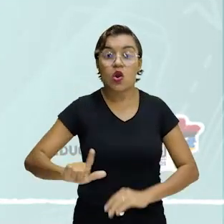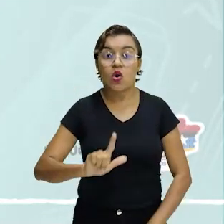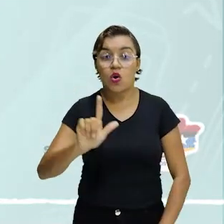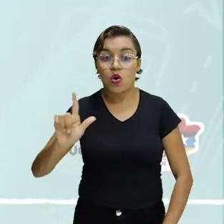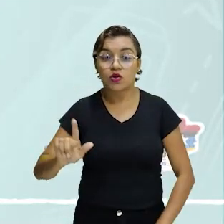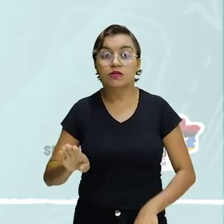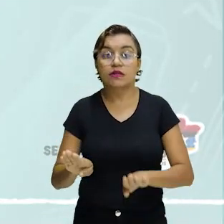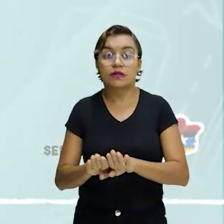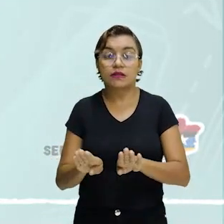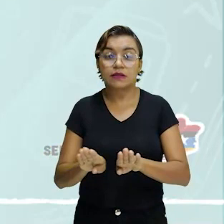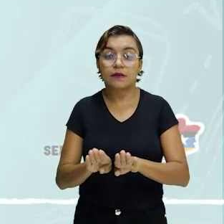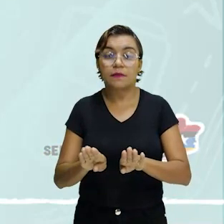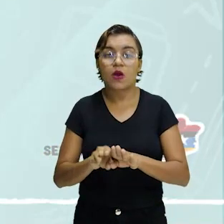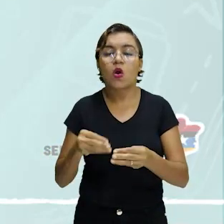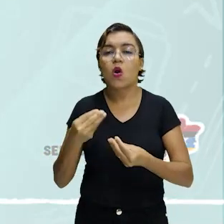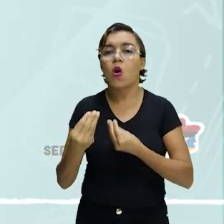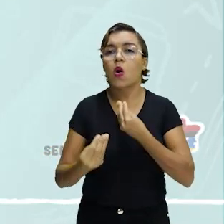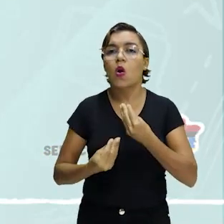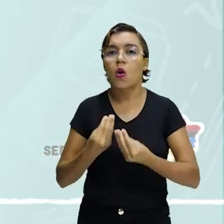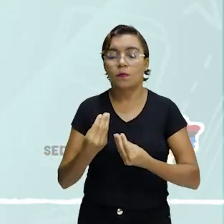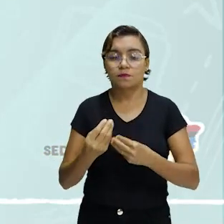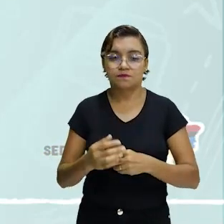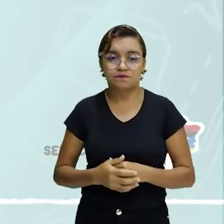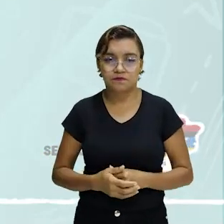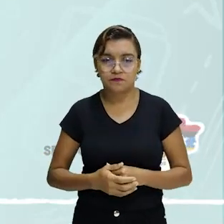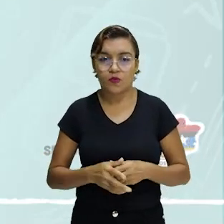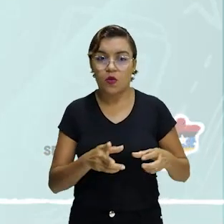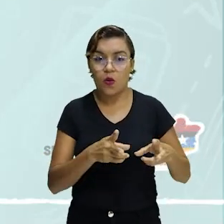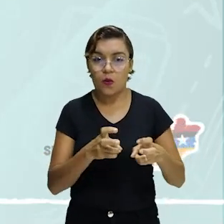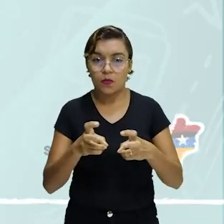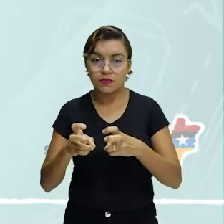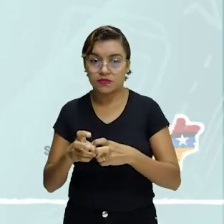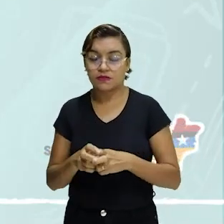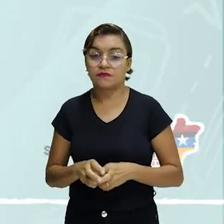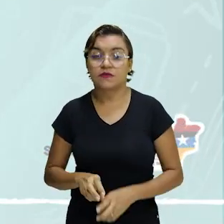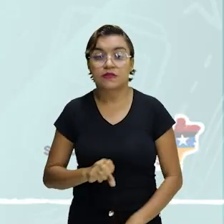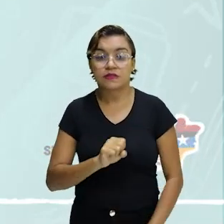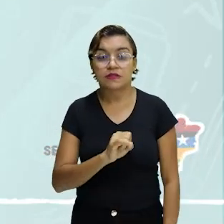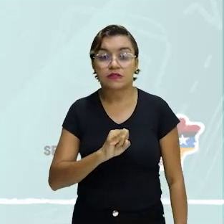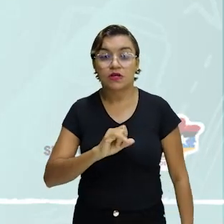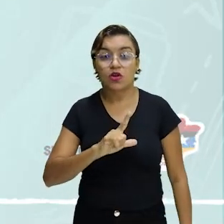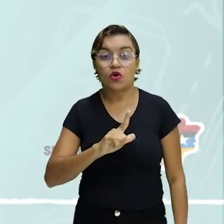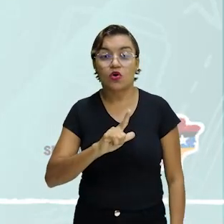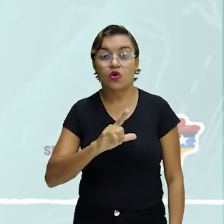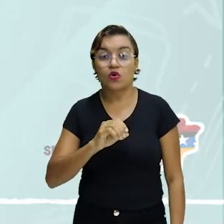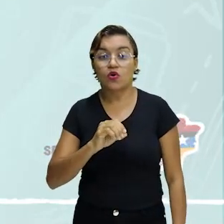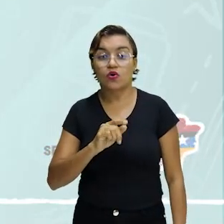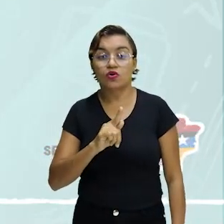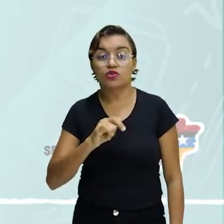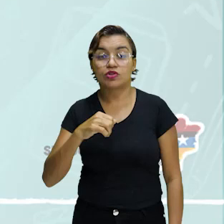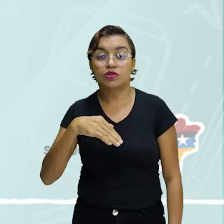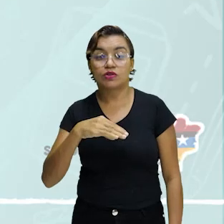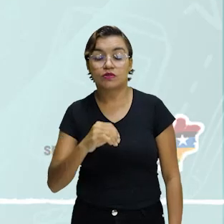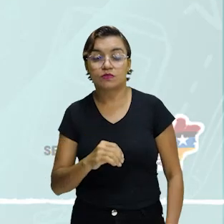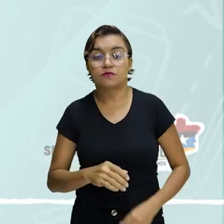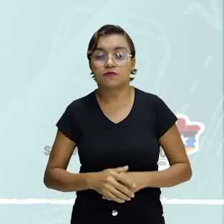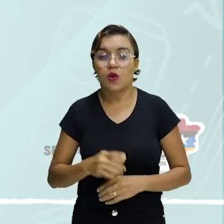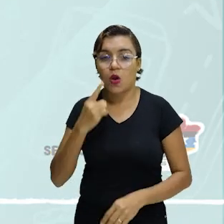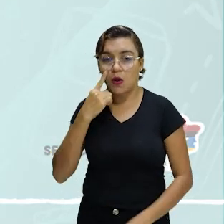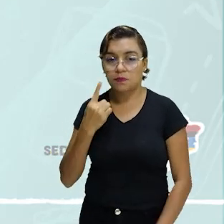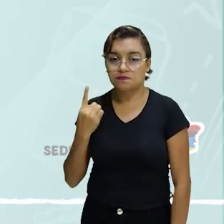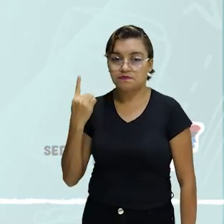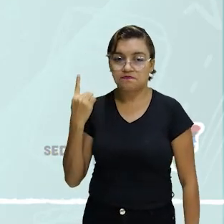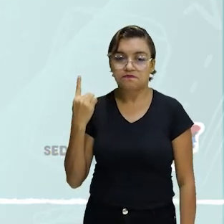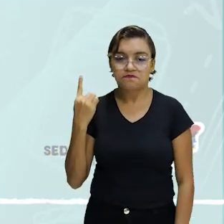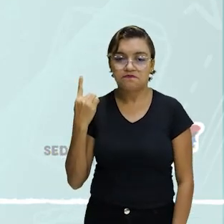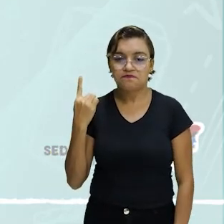destas regras. Então, veja só. Observe o silogismo. O cão ladra, premissa maior. Aquele grupo de